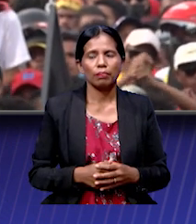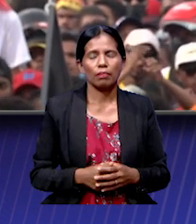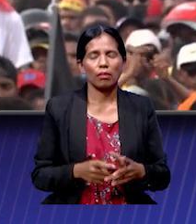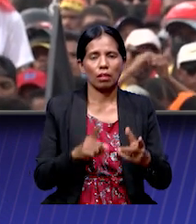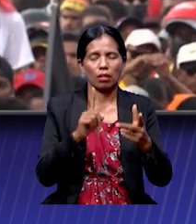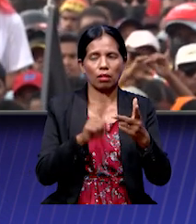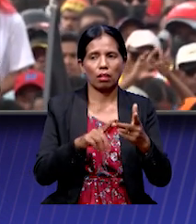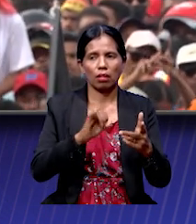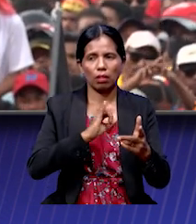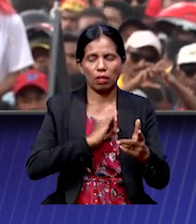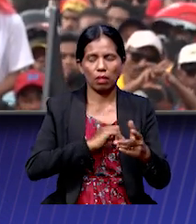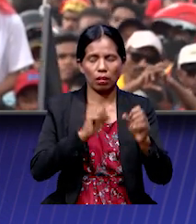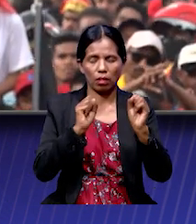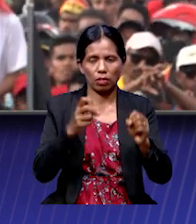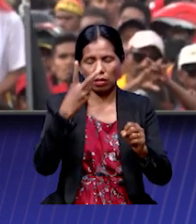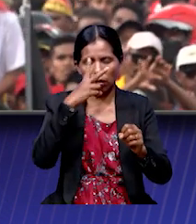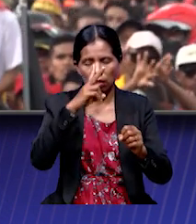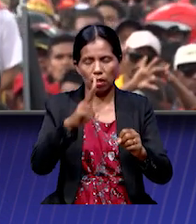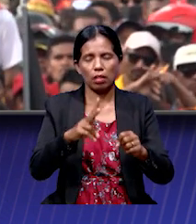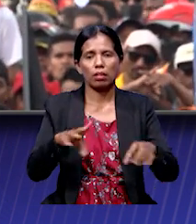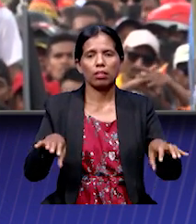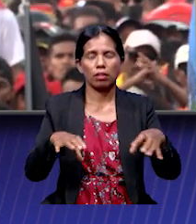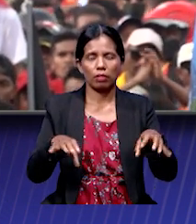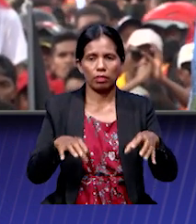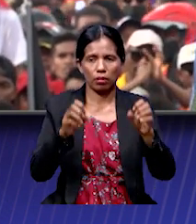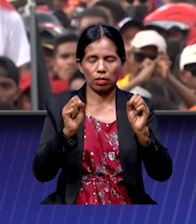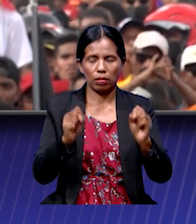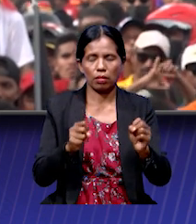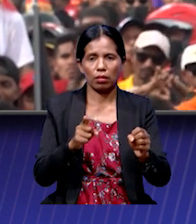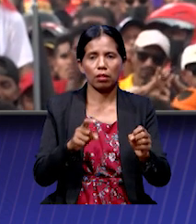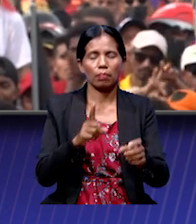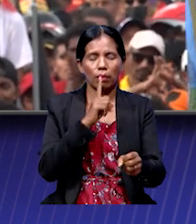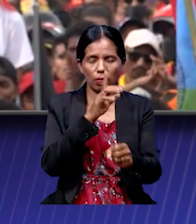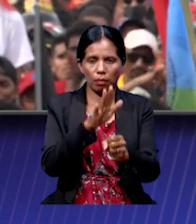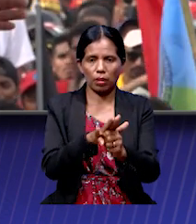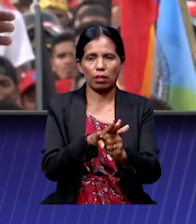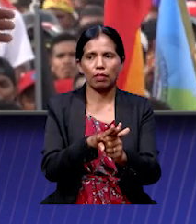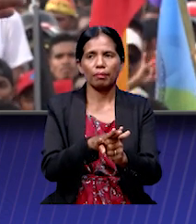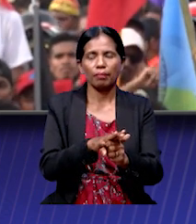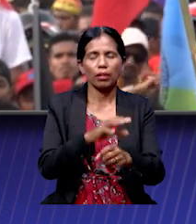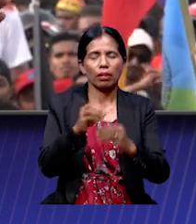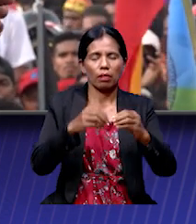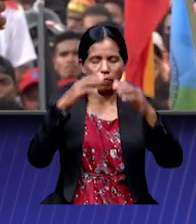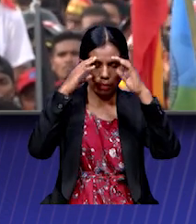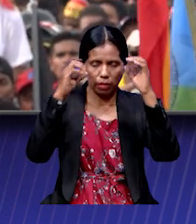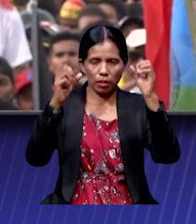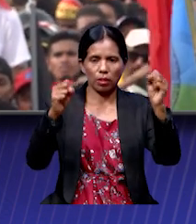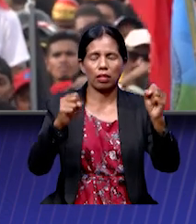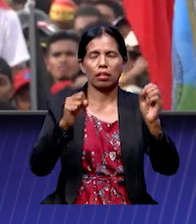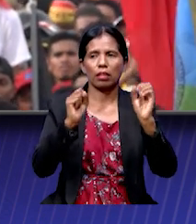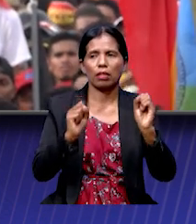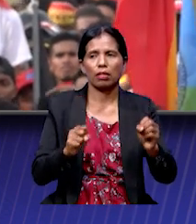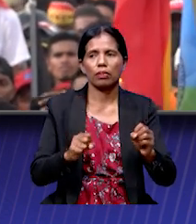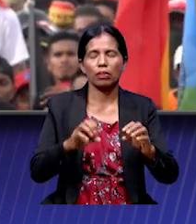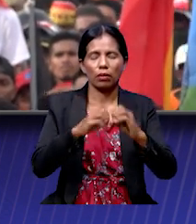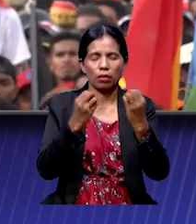Terceiro, ao ser respeito na parte em princípio, separação de poderes minha. Cada presidente da república, agora não queda.